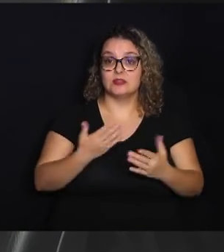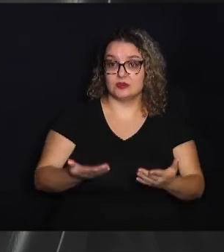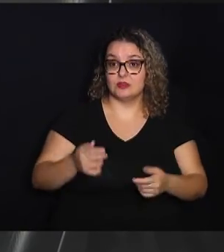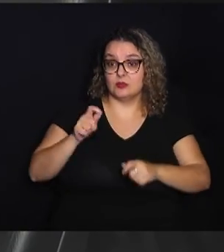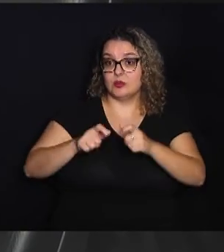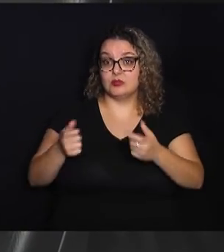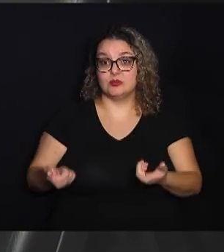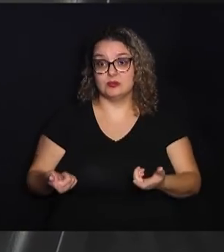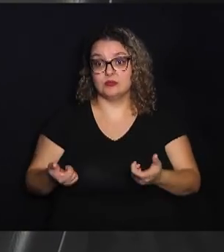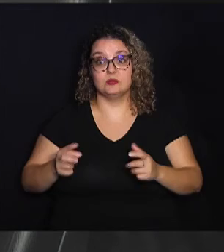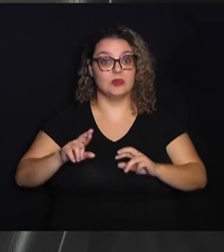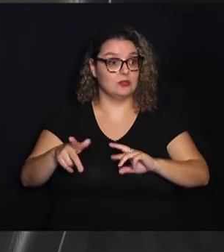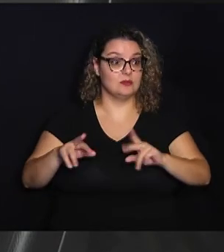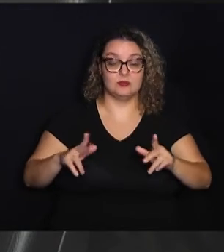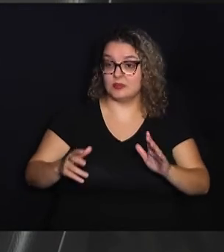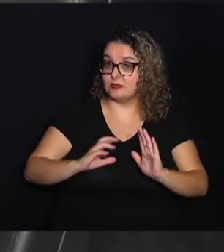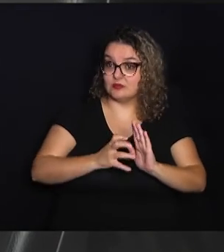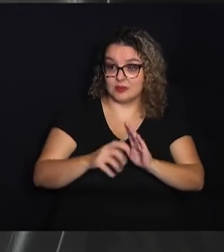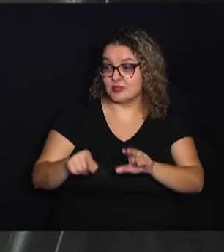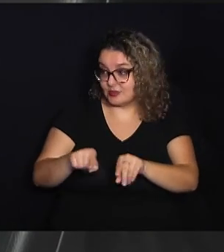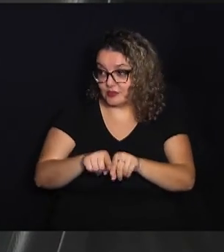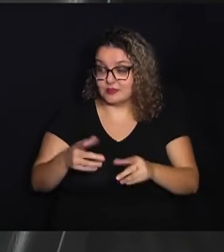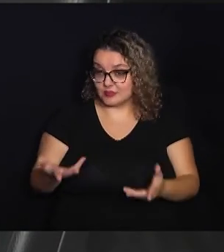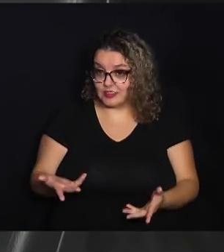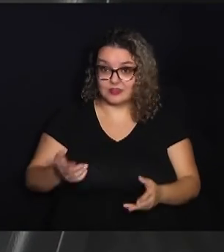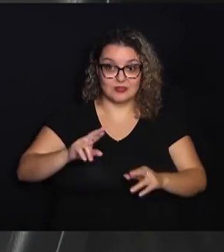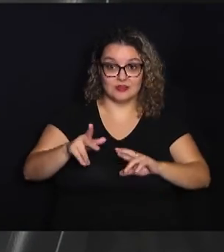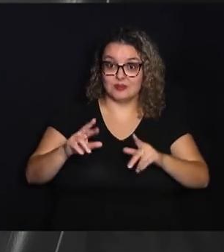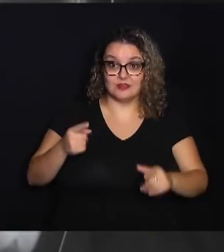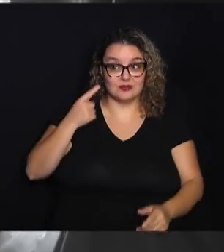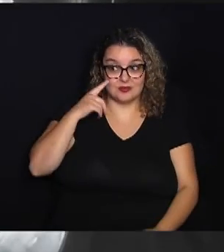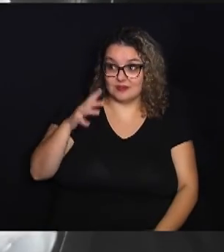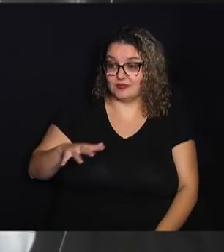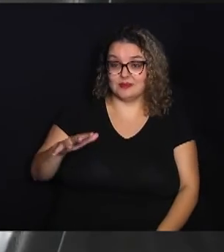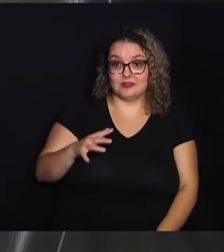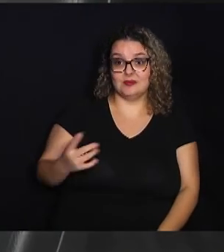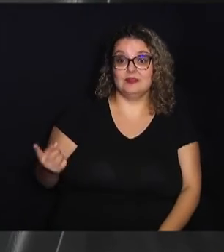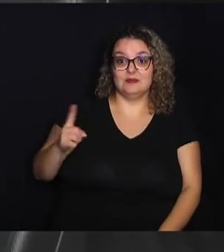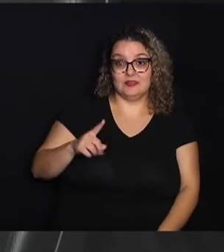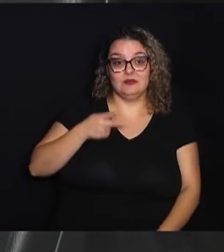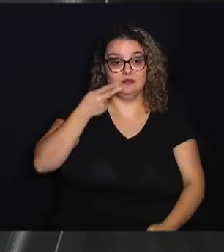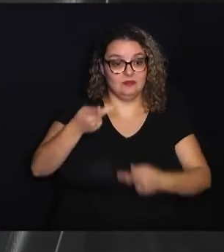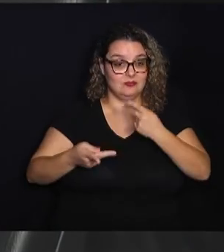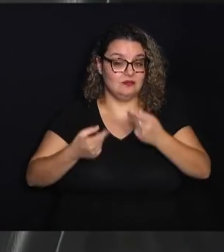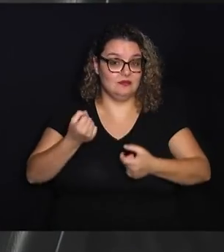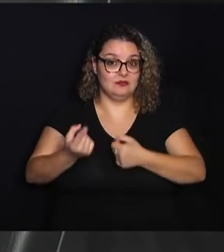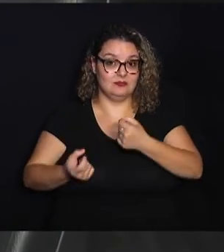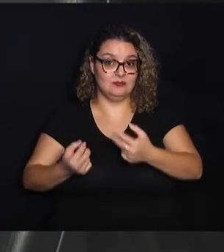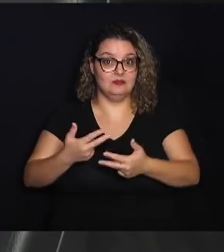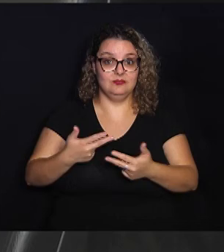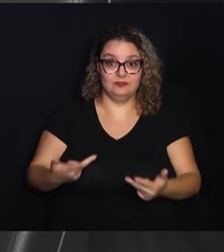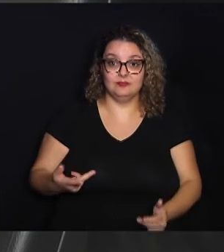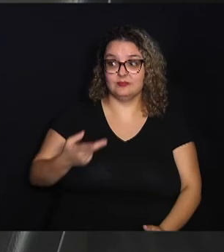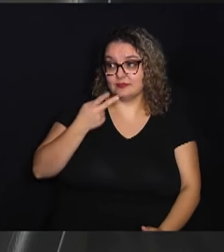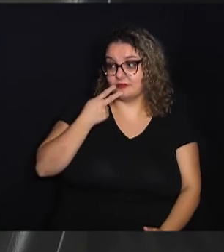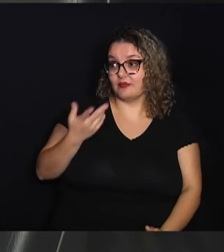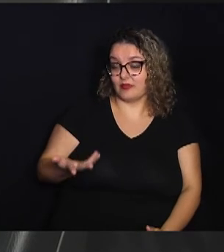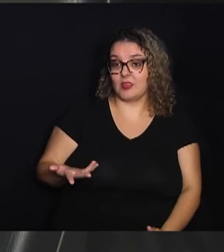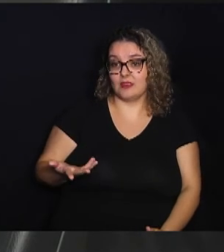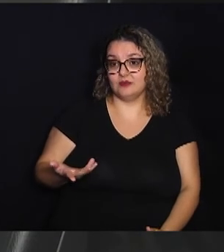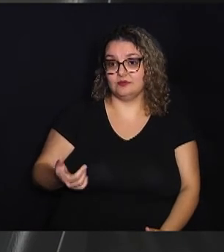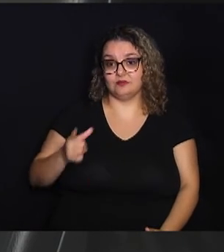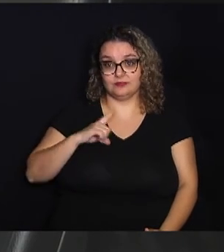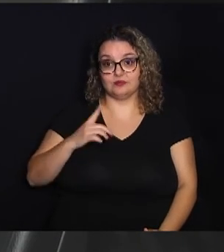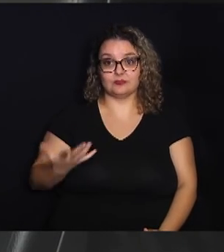pessoas de diferentes partidos até, né, de diferentes ideologias que vêm e falam alguma coisa e citam, né? E eu